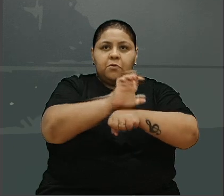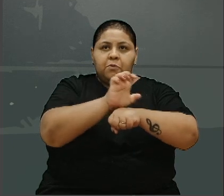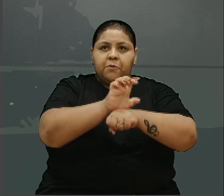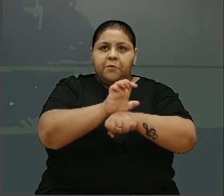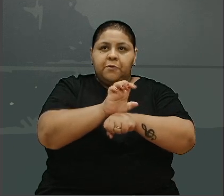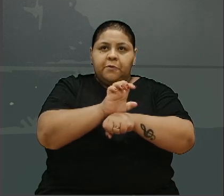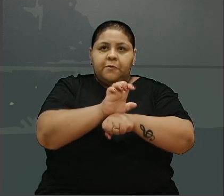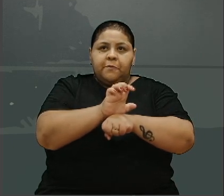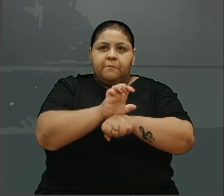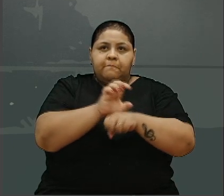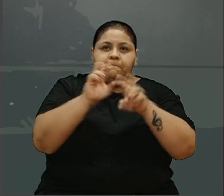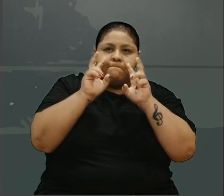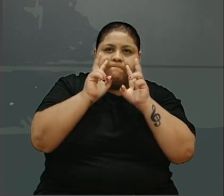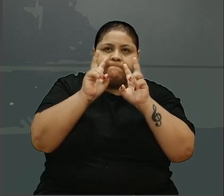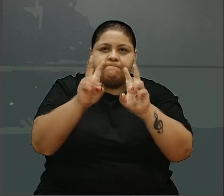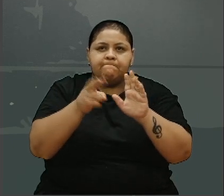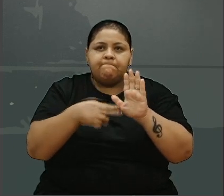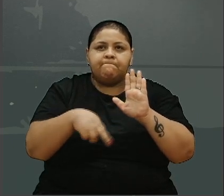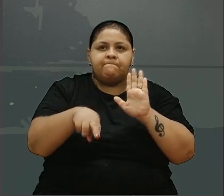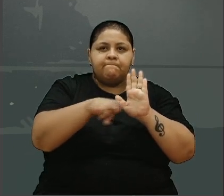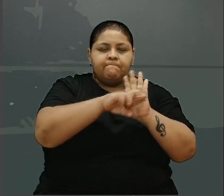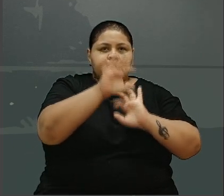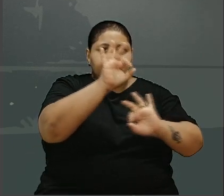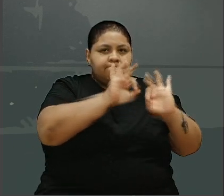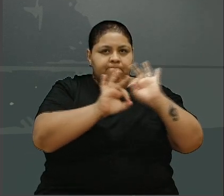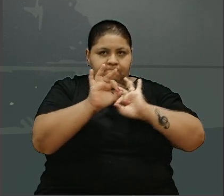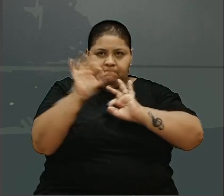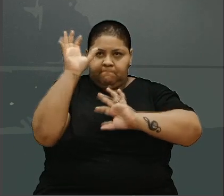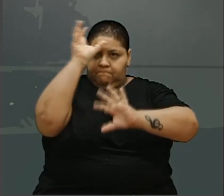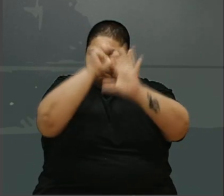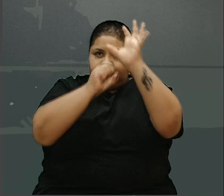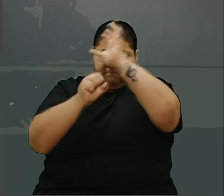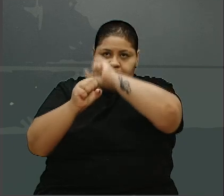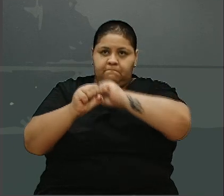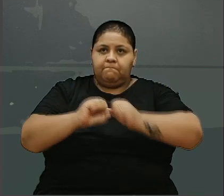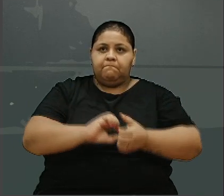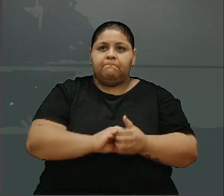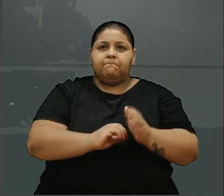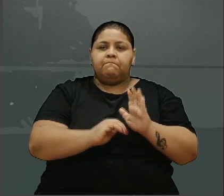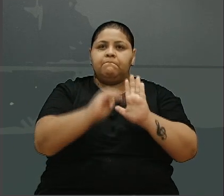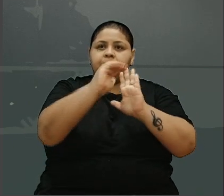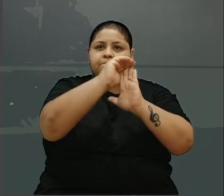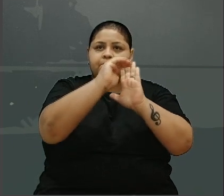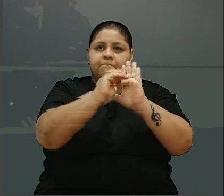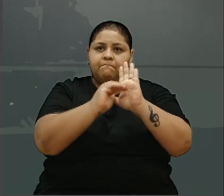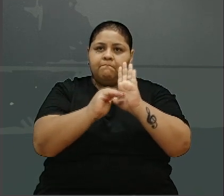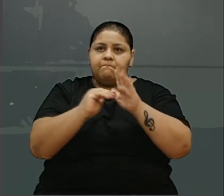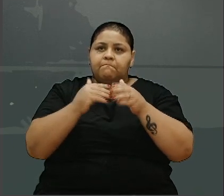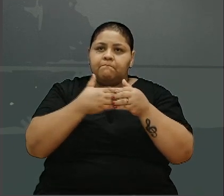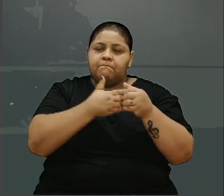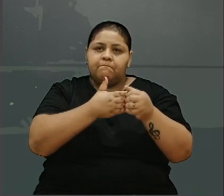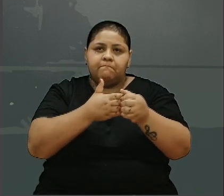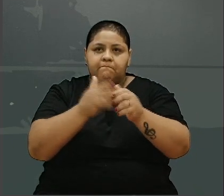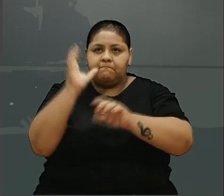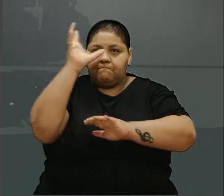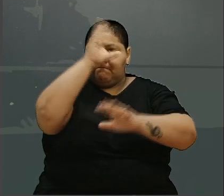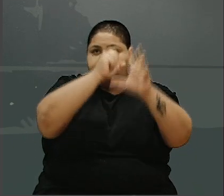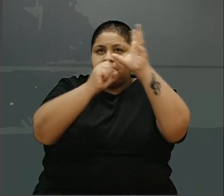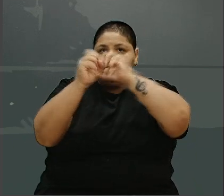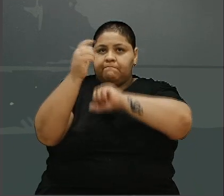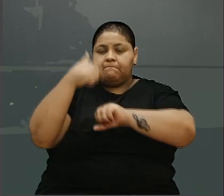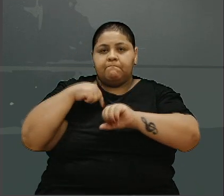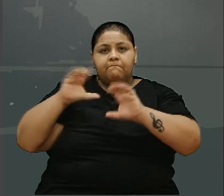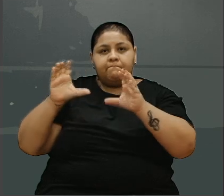Monitorar, recuperar e recompor as aprendizagens, programas de monitoramento da aprendizagem, que a minha